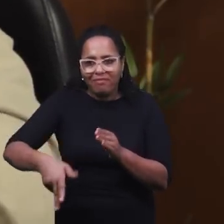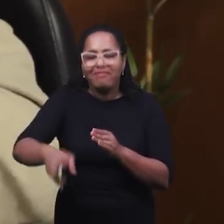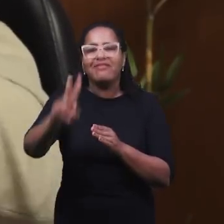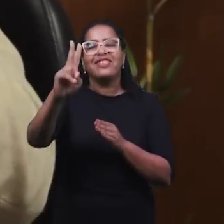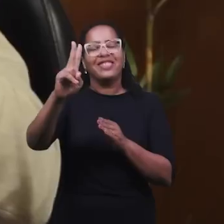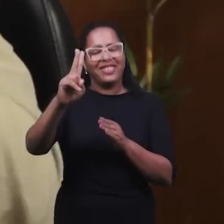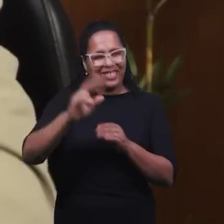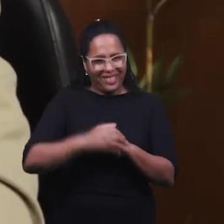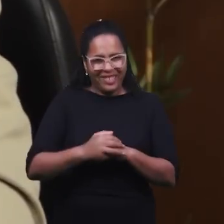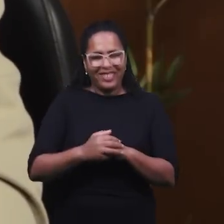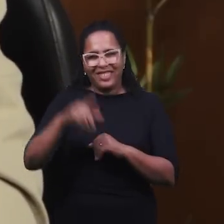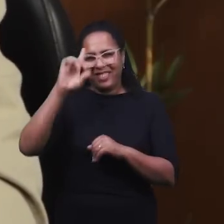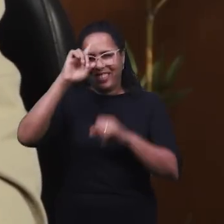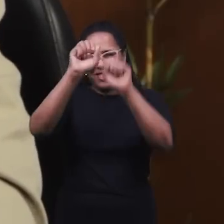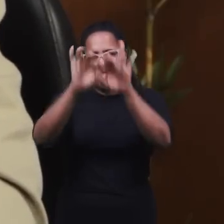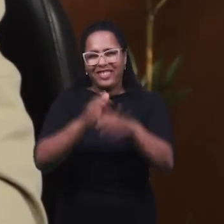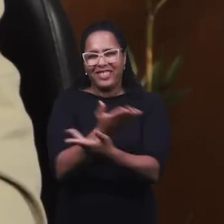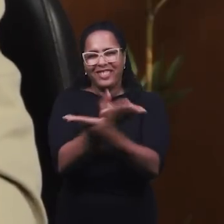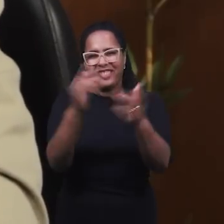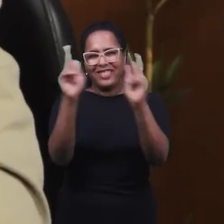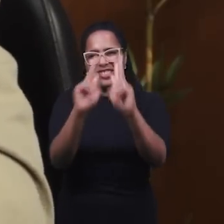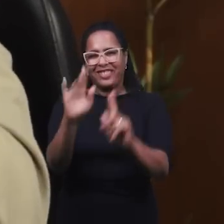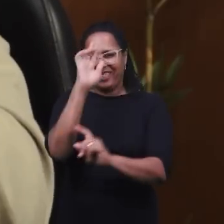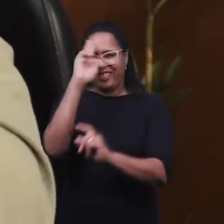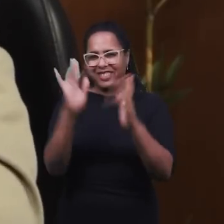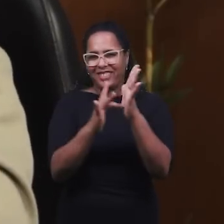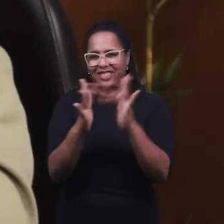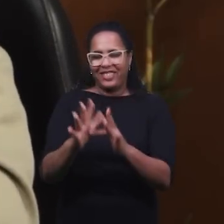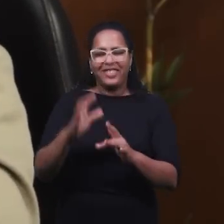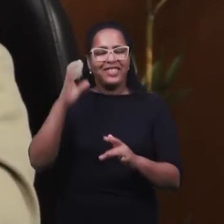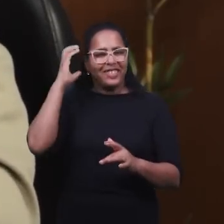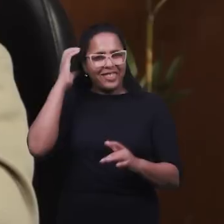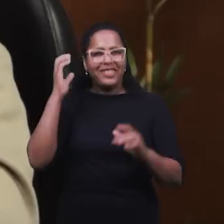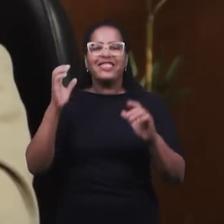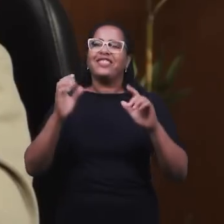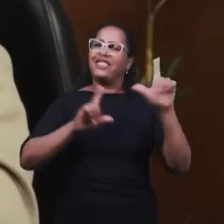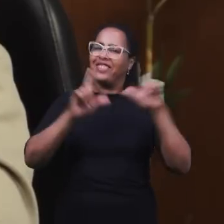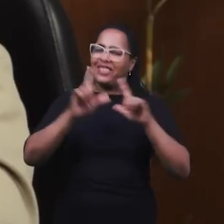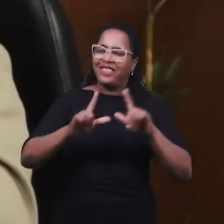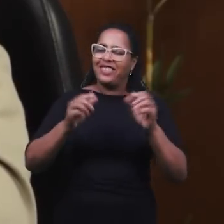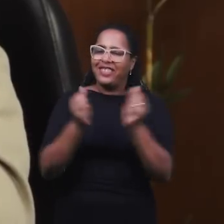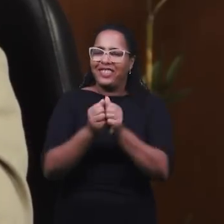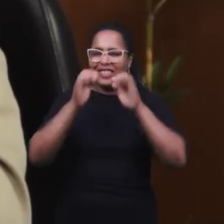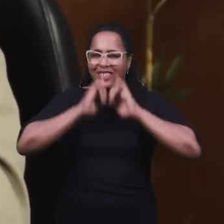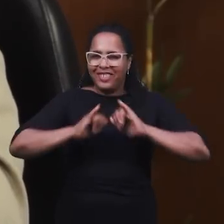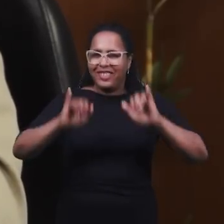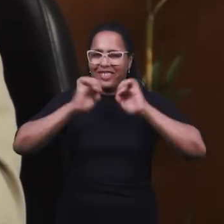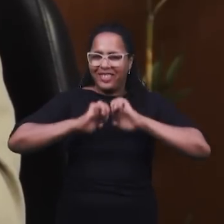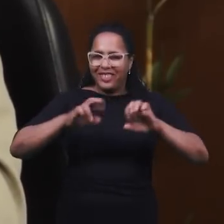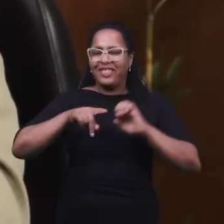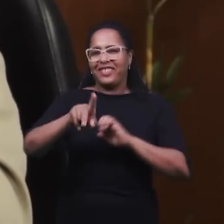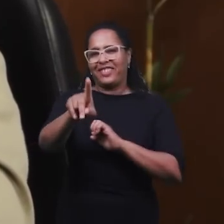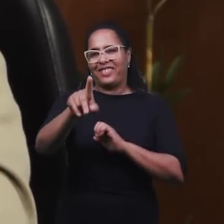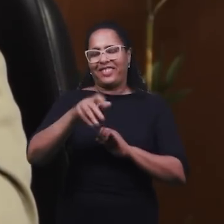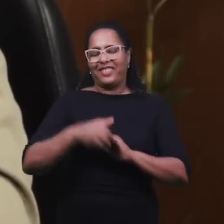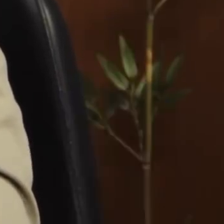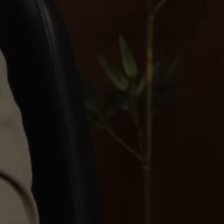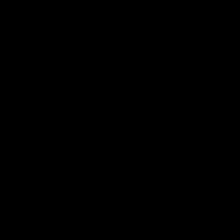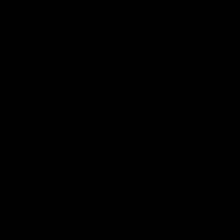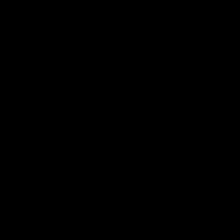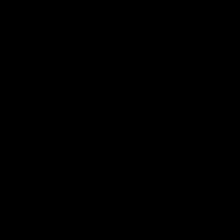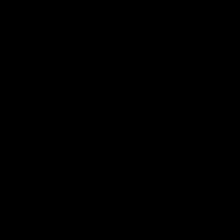Conversas Bíblicas, quando o pastor Amadeu trouxe ali o início da história do diaconato, fica a recomendação para que você volte e assista para você compreender melhor aquilo que